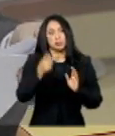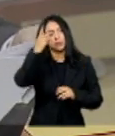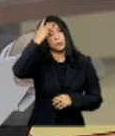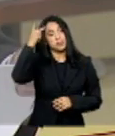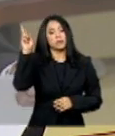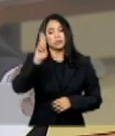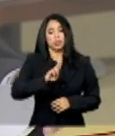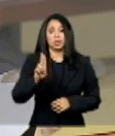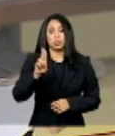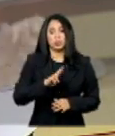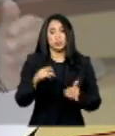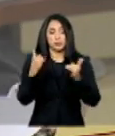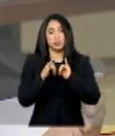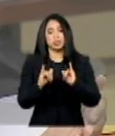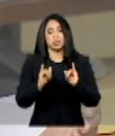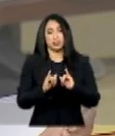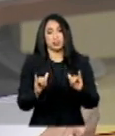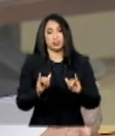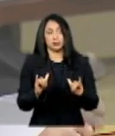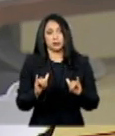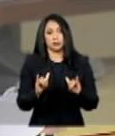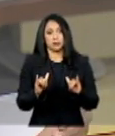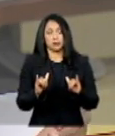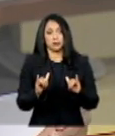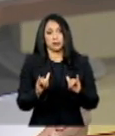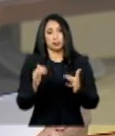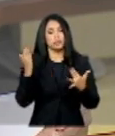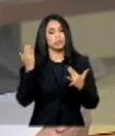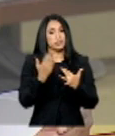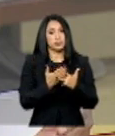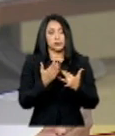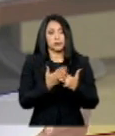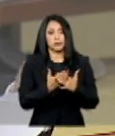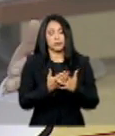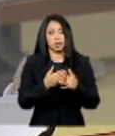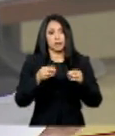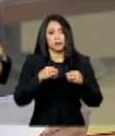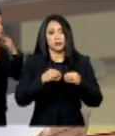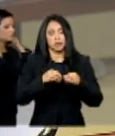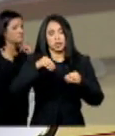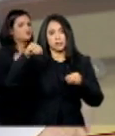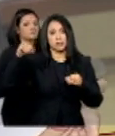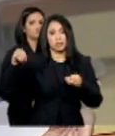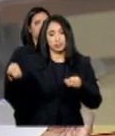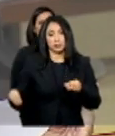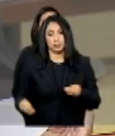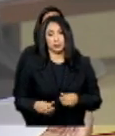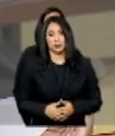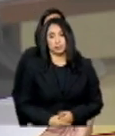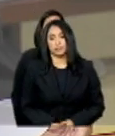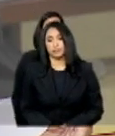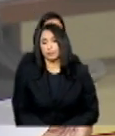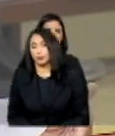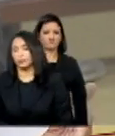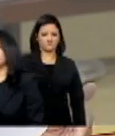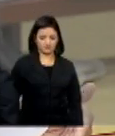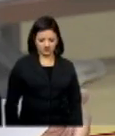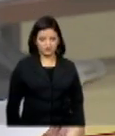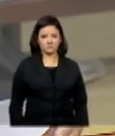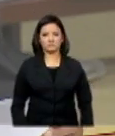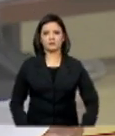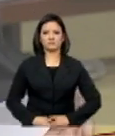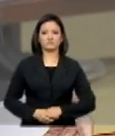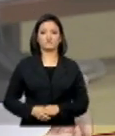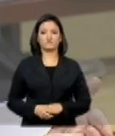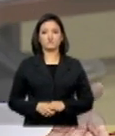acabaria por mania da união dos meios indispensáveis para se desvincular e desenvolver sua competência constitucional expressa